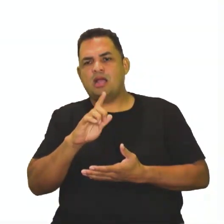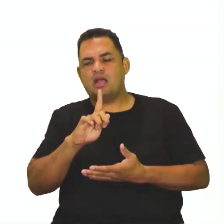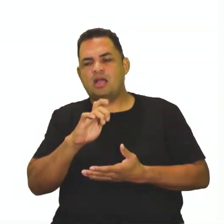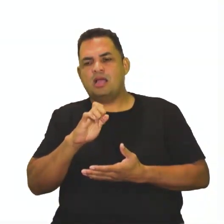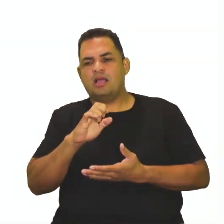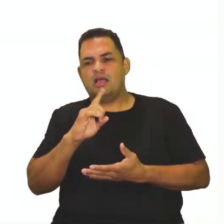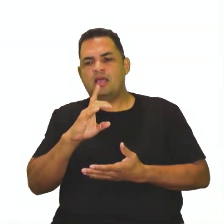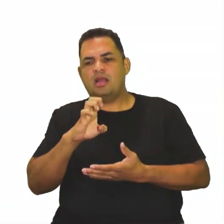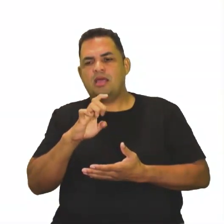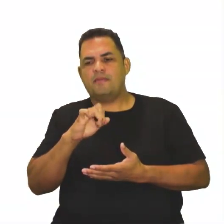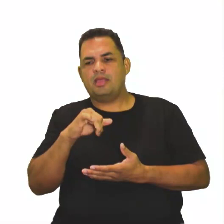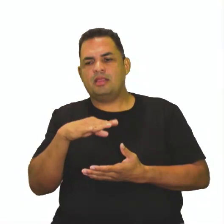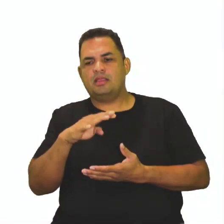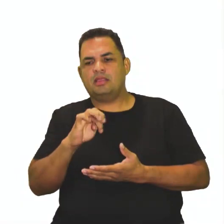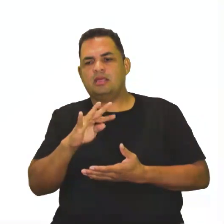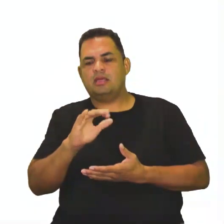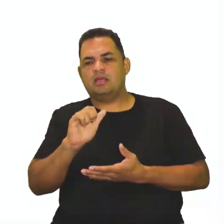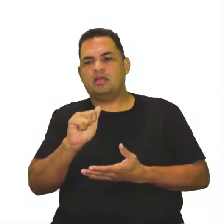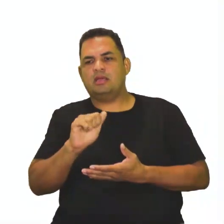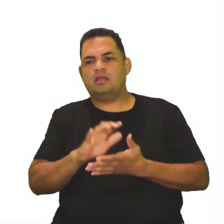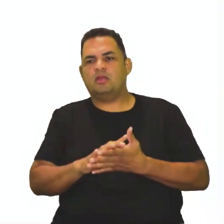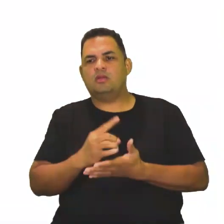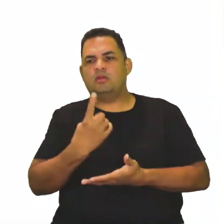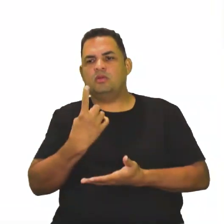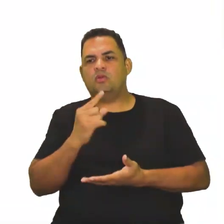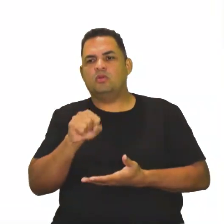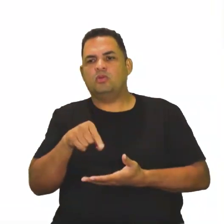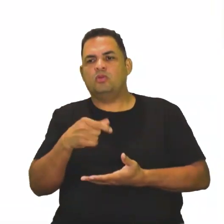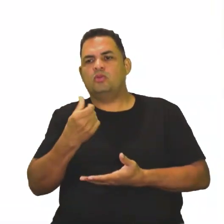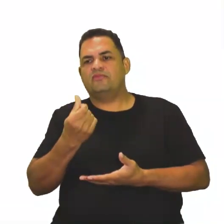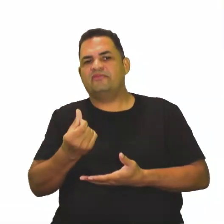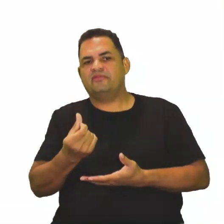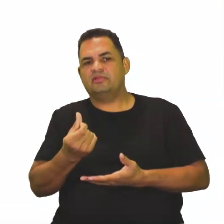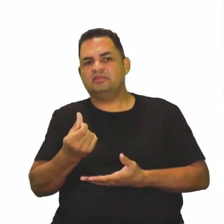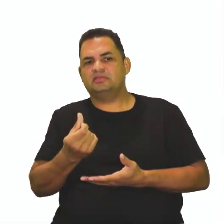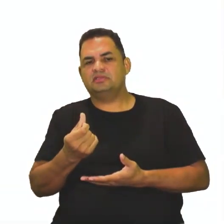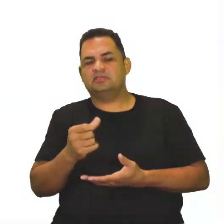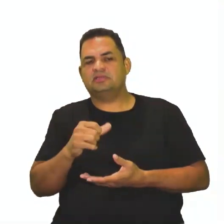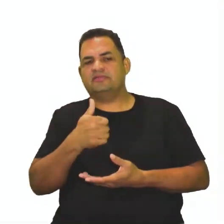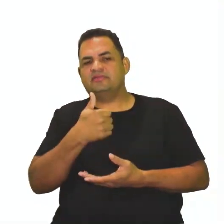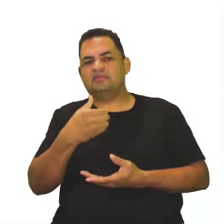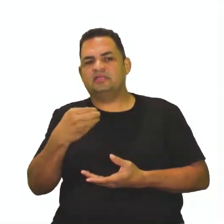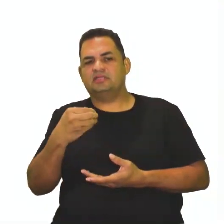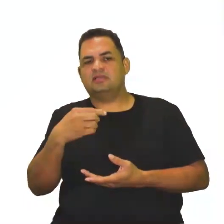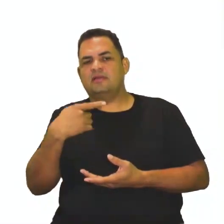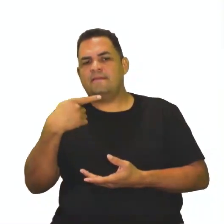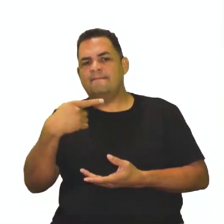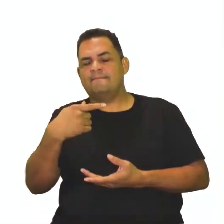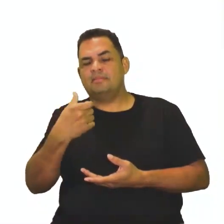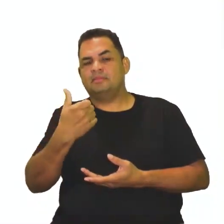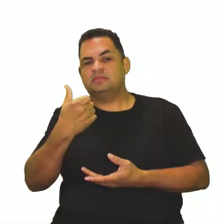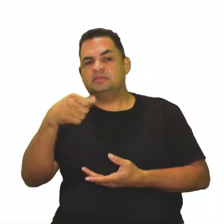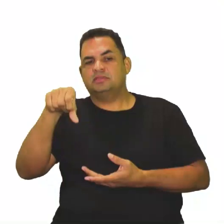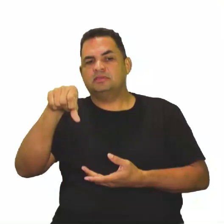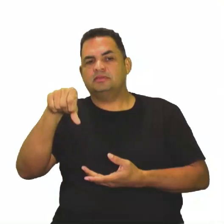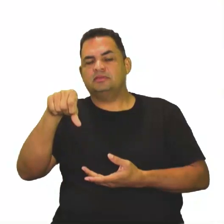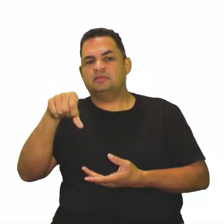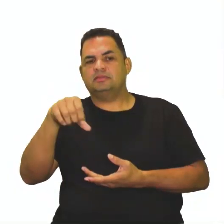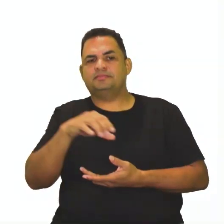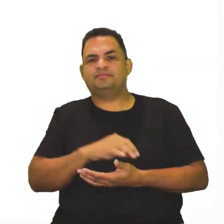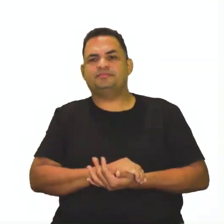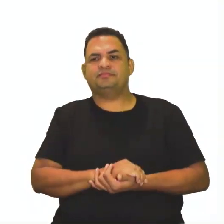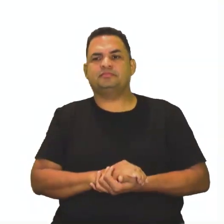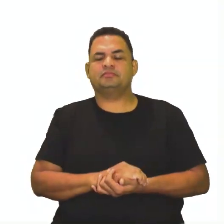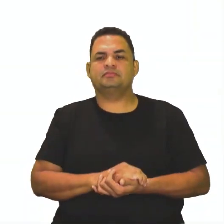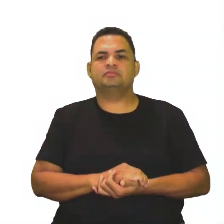gente estava falando de carga elétrica, ela vale quanto? 1,6 vezes 10 a menos 19. Então, o